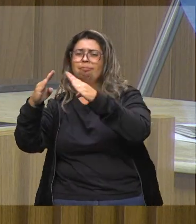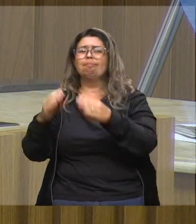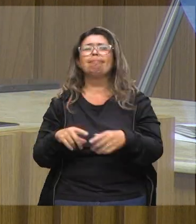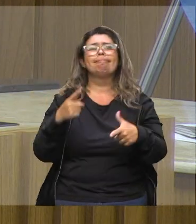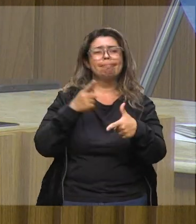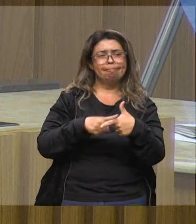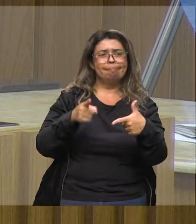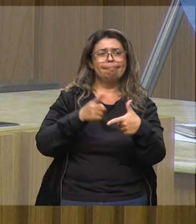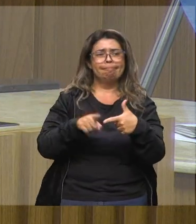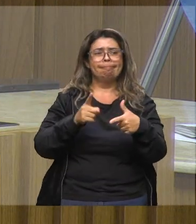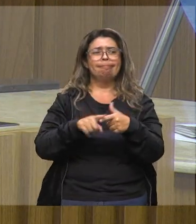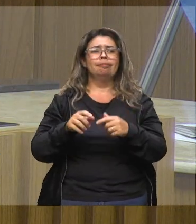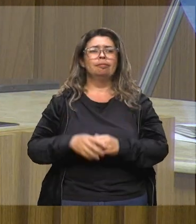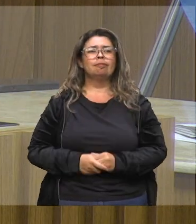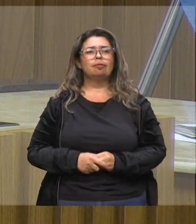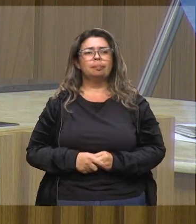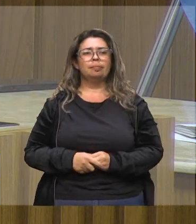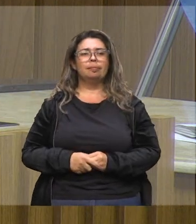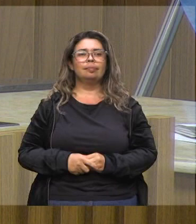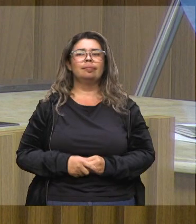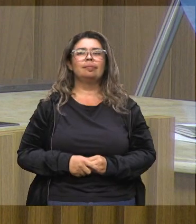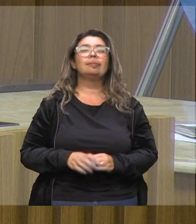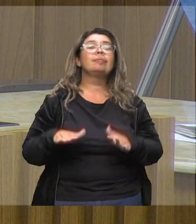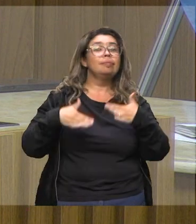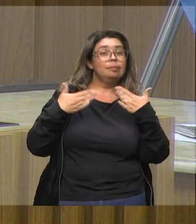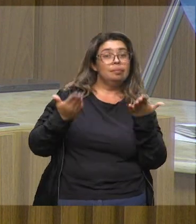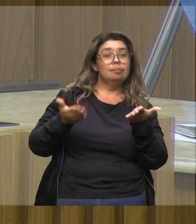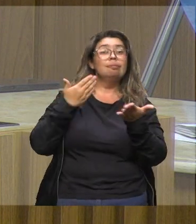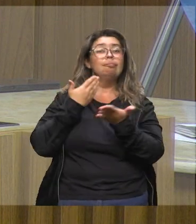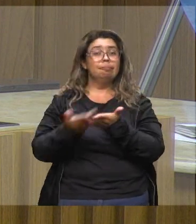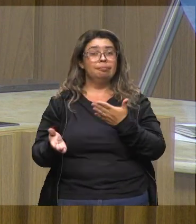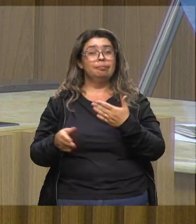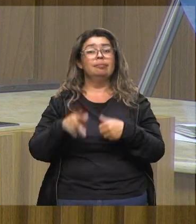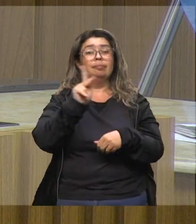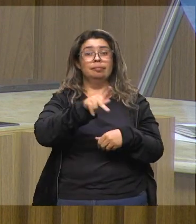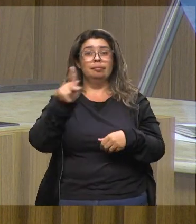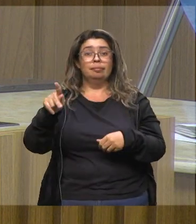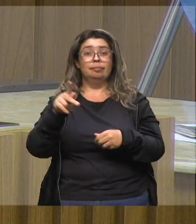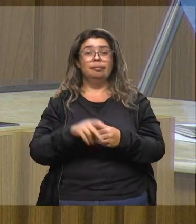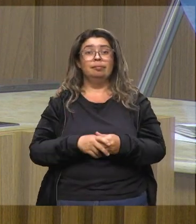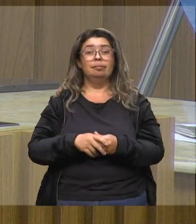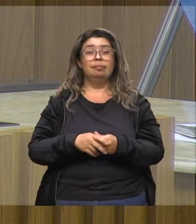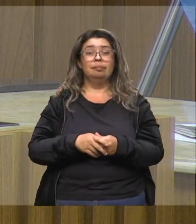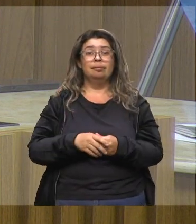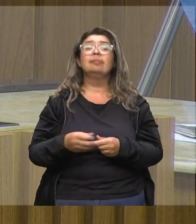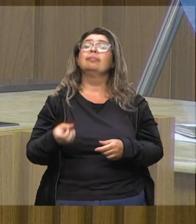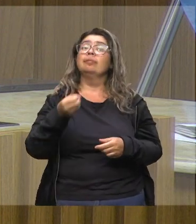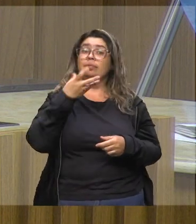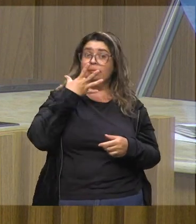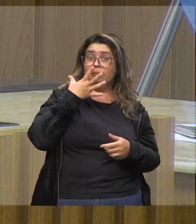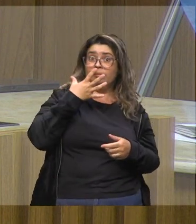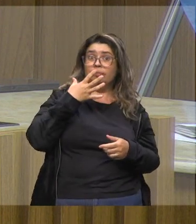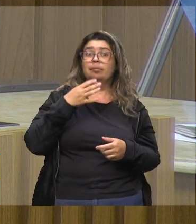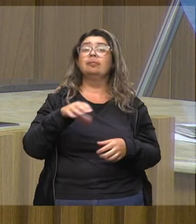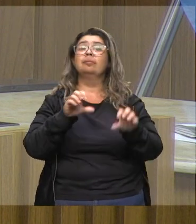sério. Quando nós perdemos os nossos profissionais, a nossa qualidade de ensino